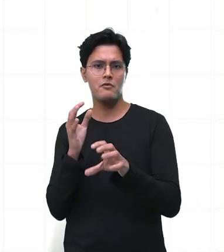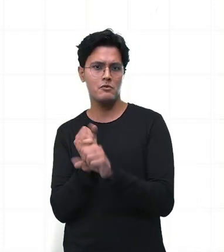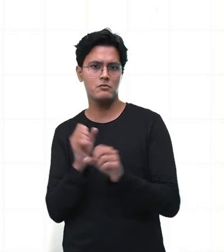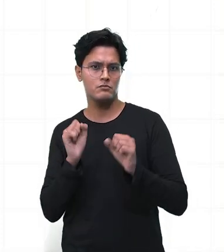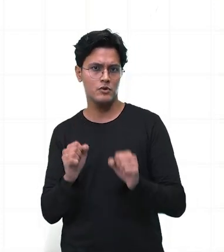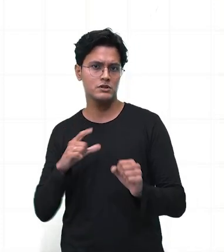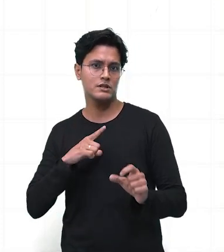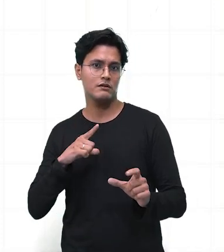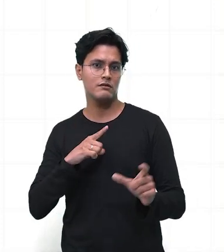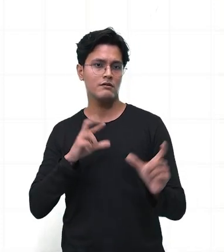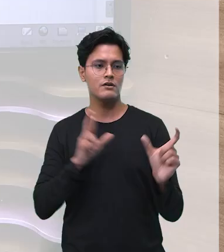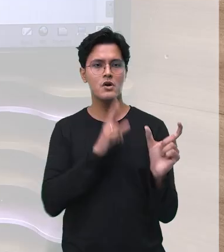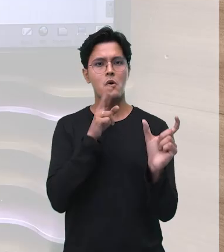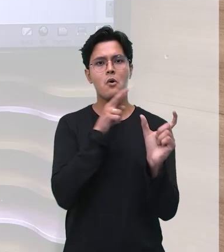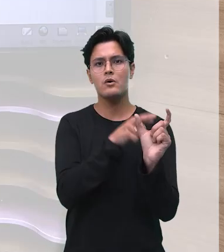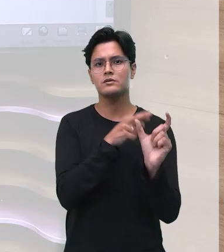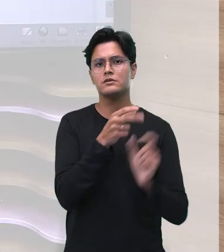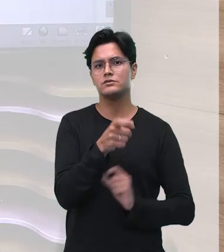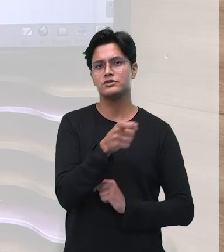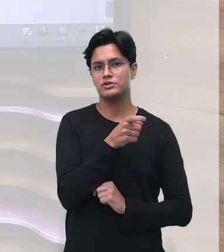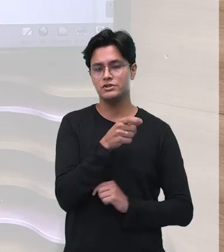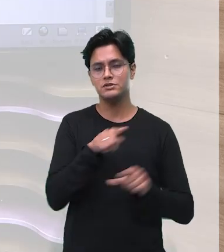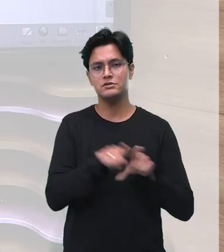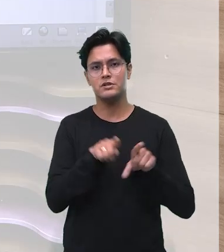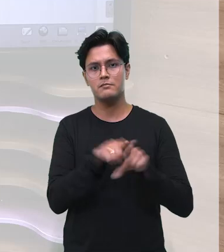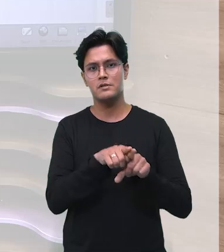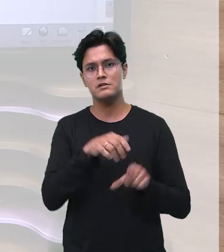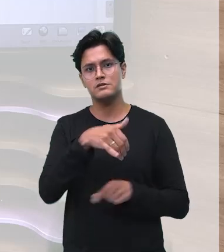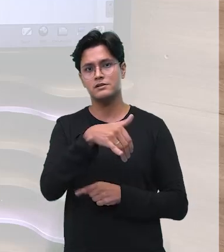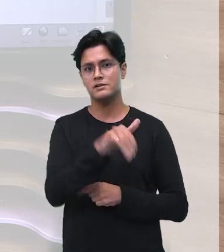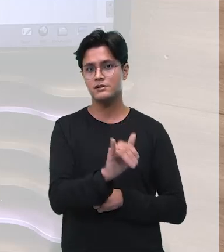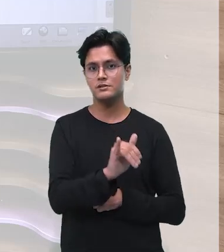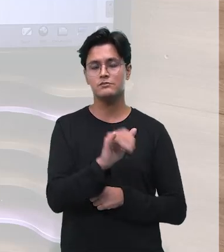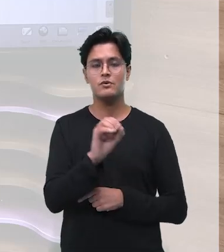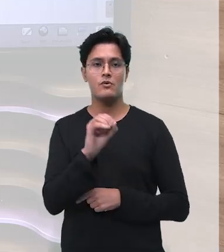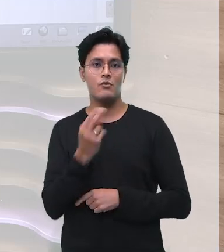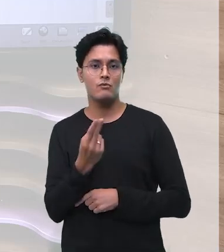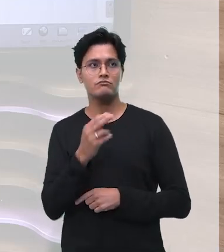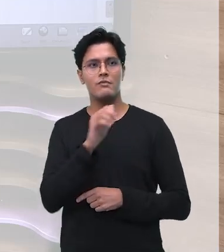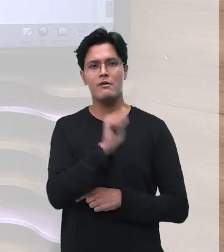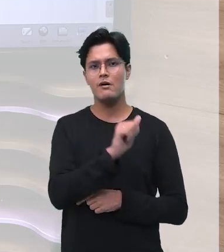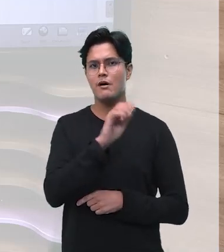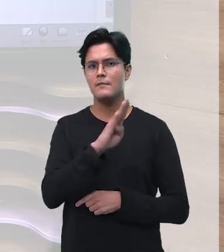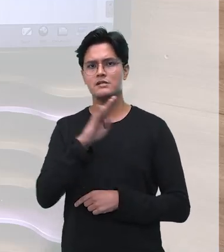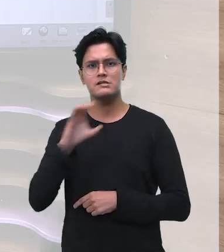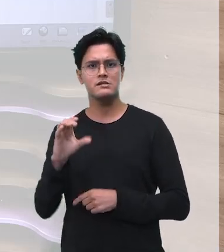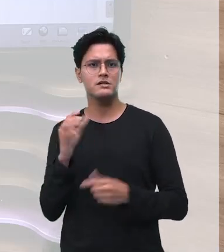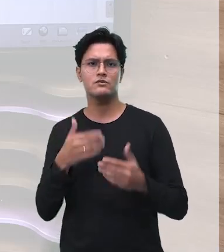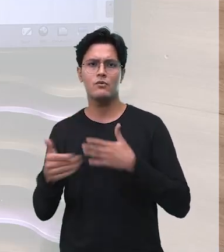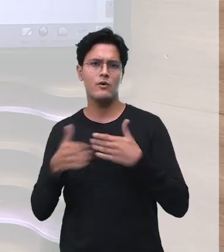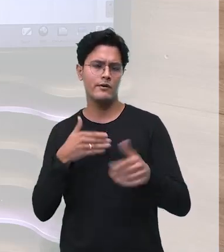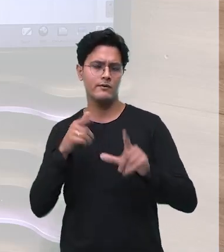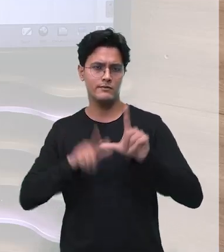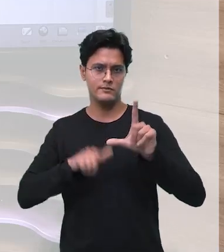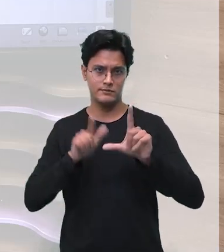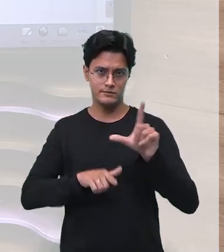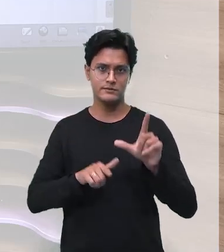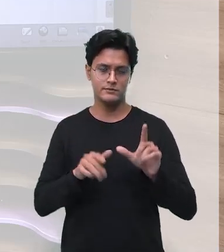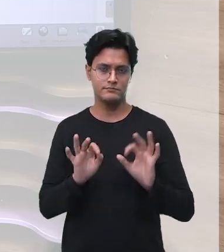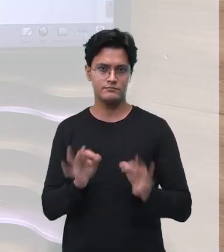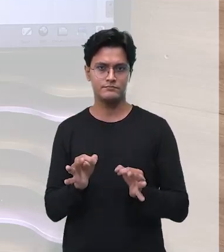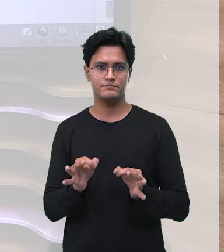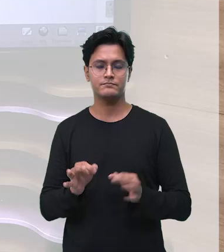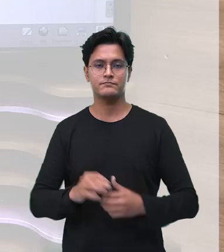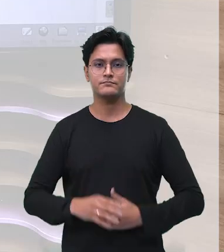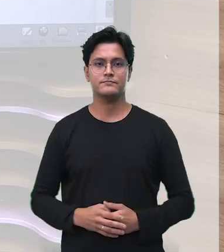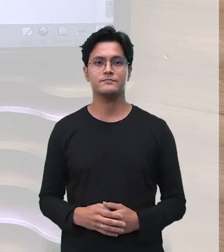exemplo. Eu posso ter a incógnita y, a incógnita a, b, c, não importa a letra que a gente estiver